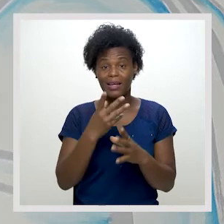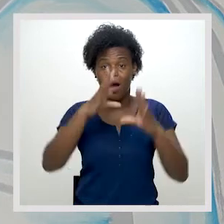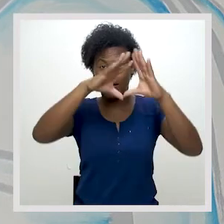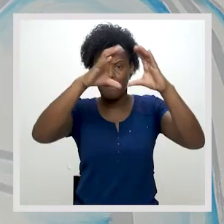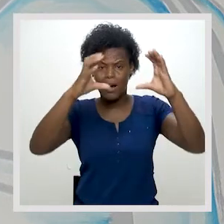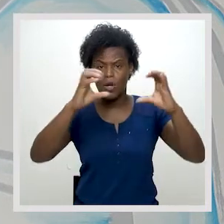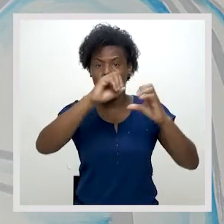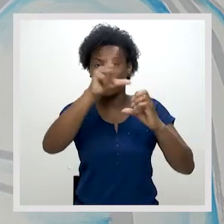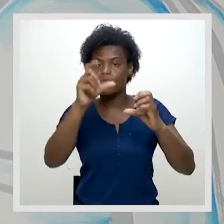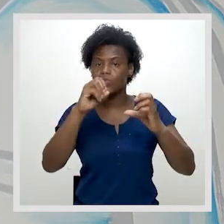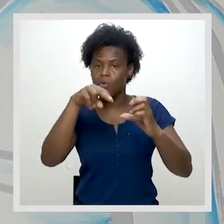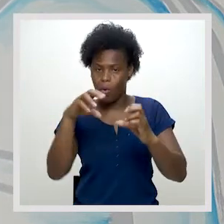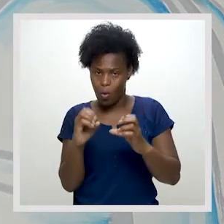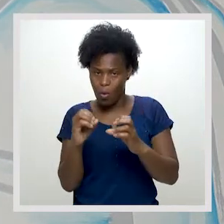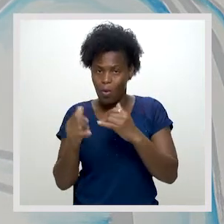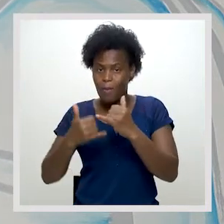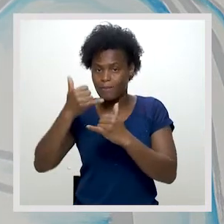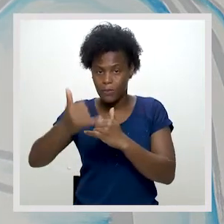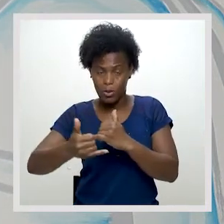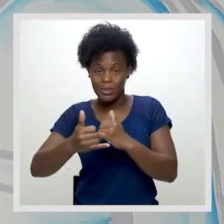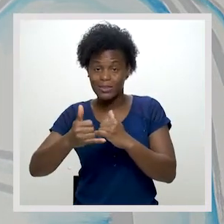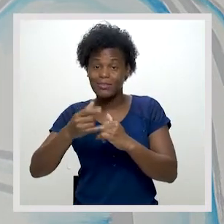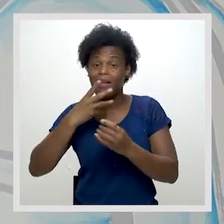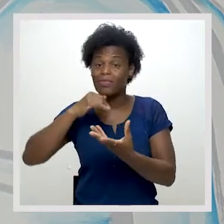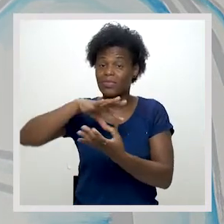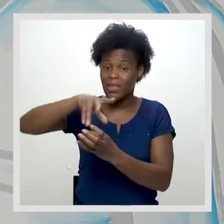a camada de ozono, obviamente, a Terra,